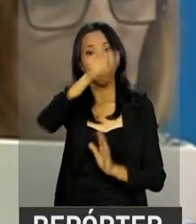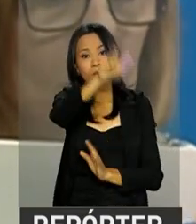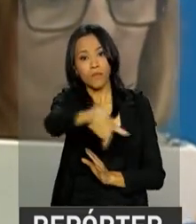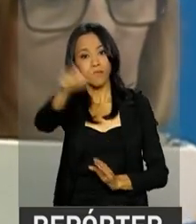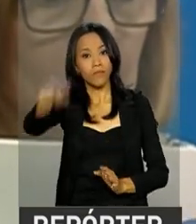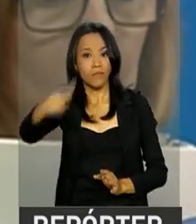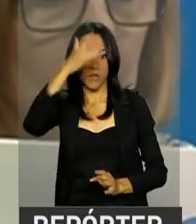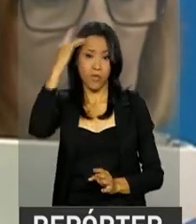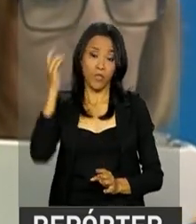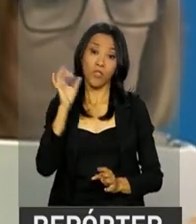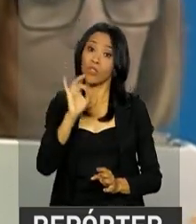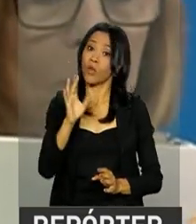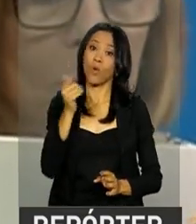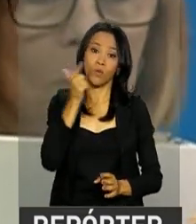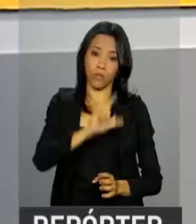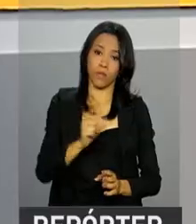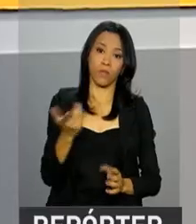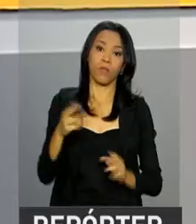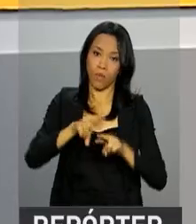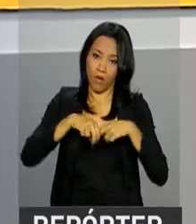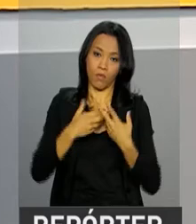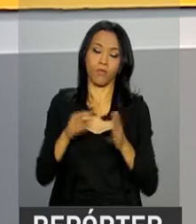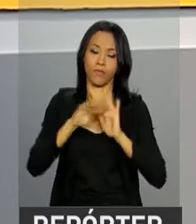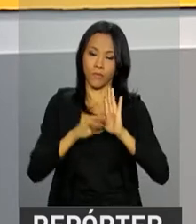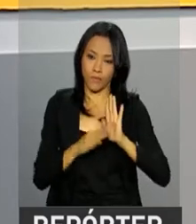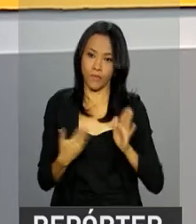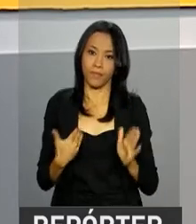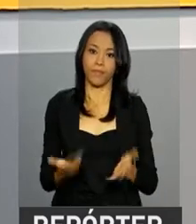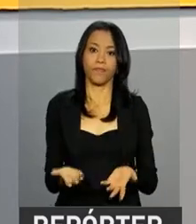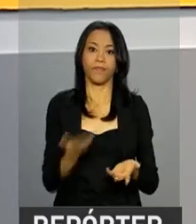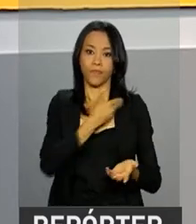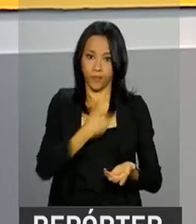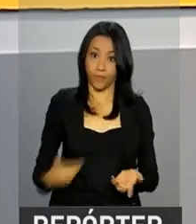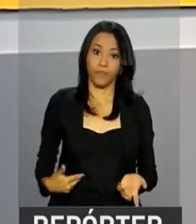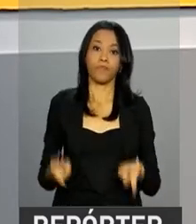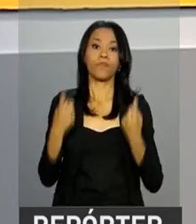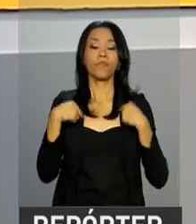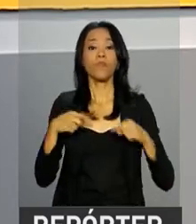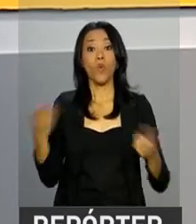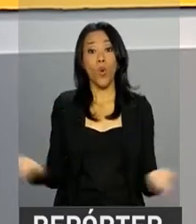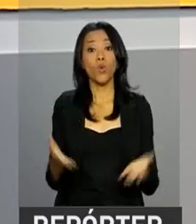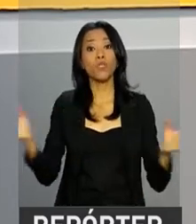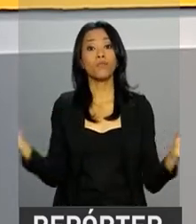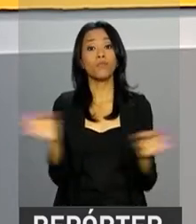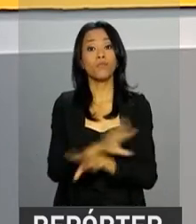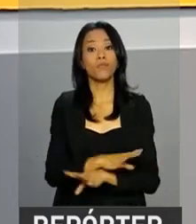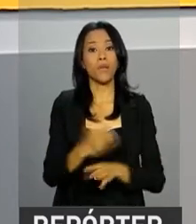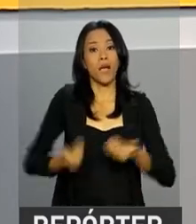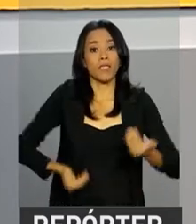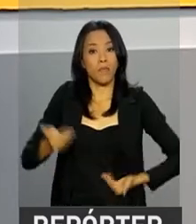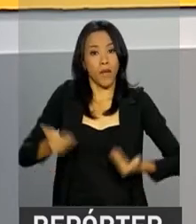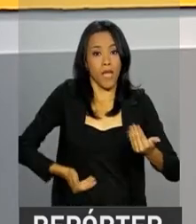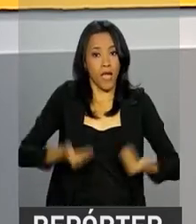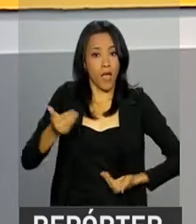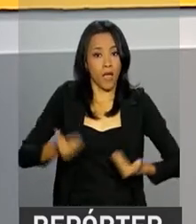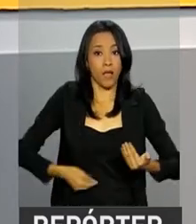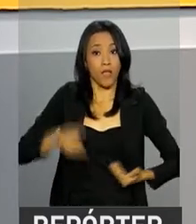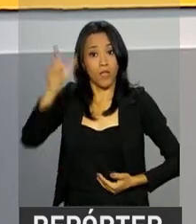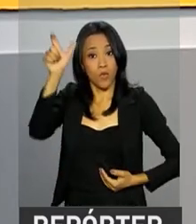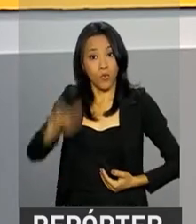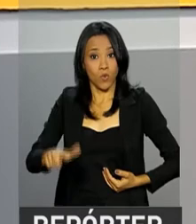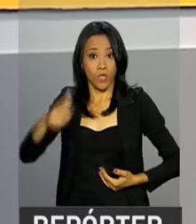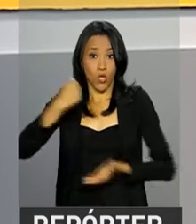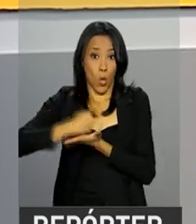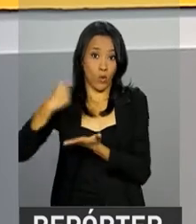através do programa minha casa minha vida termina hoje o prazo para os empregadores domésticos realizarem o pagamento do